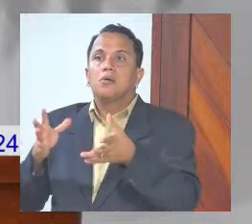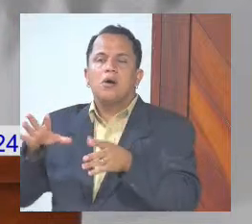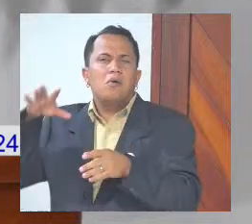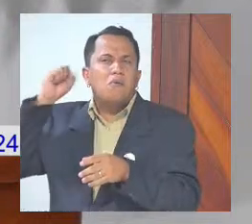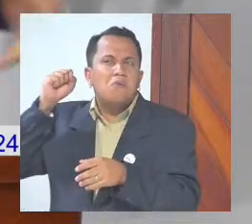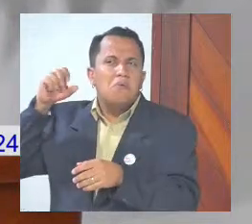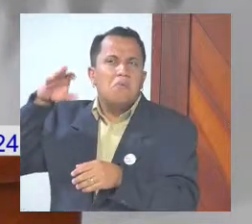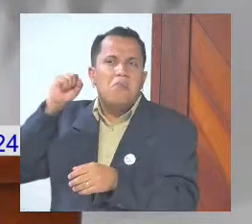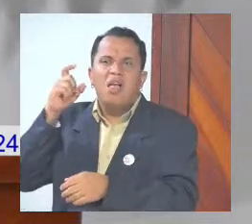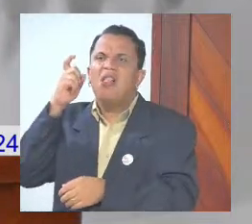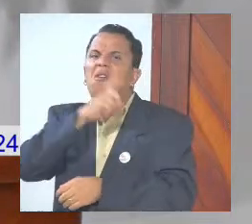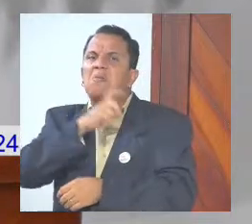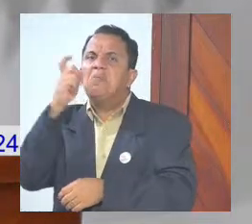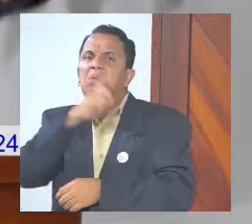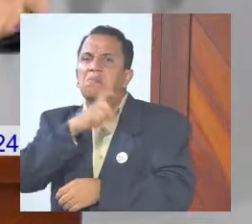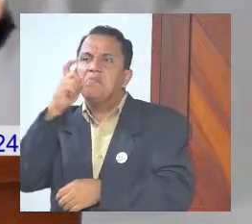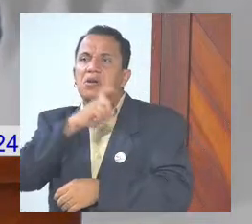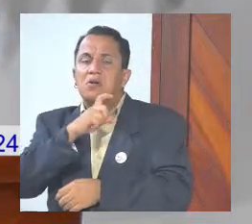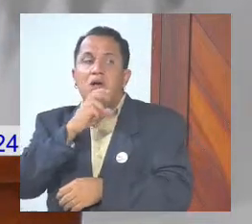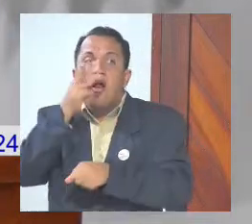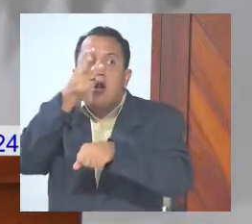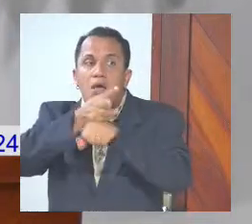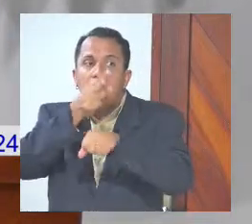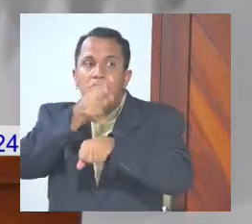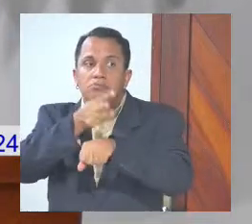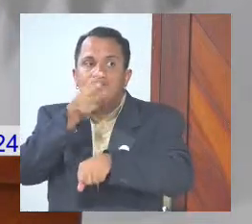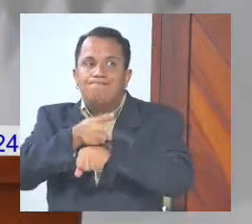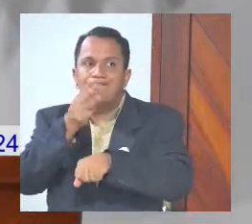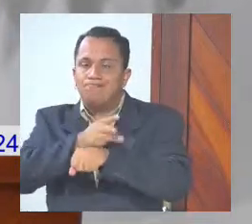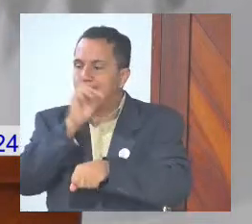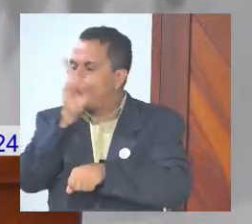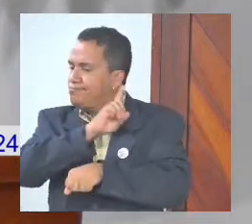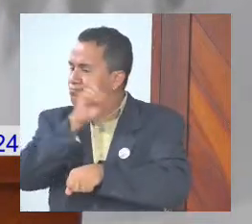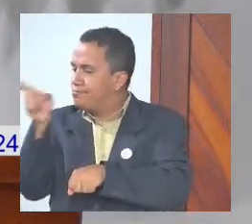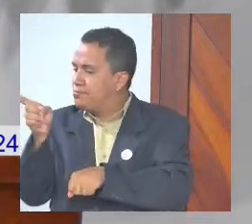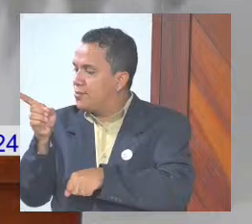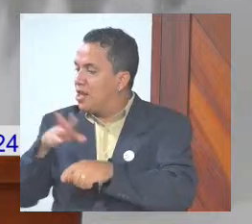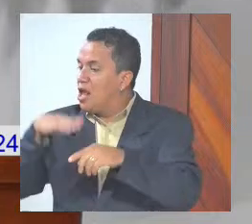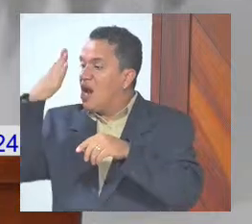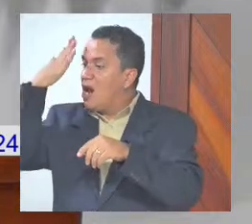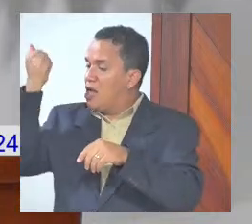ouvindo mentiras através de WhatsApps e não saber